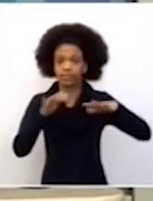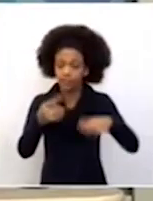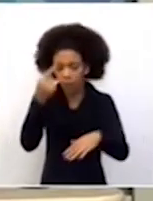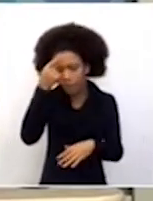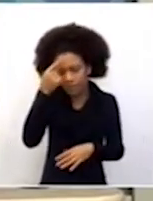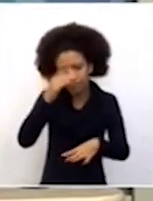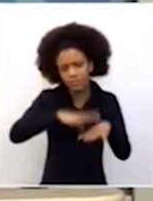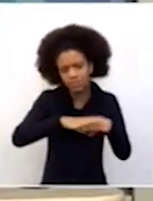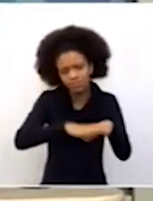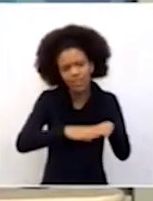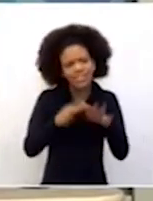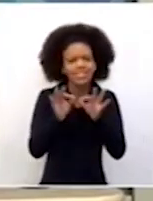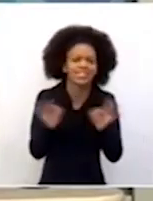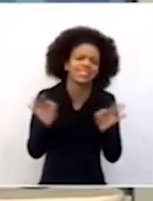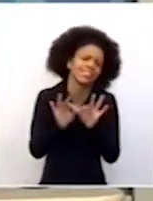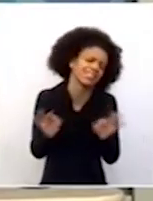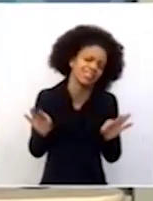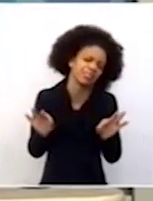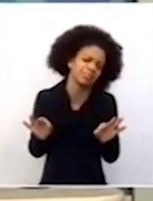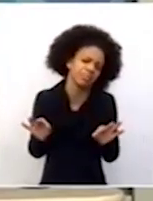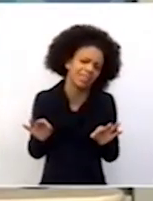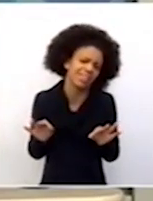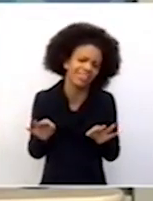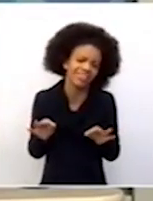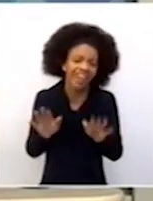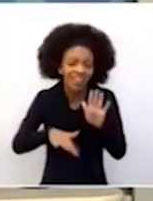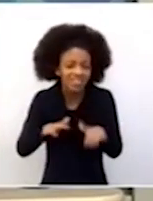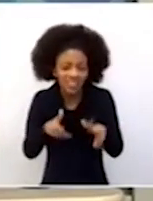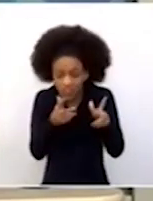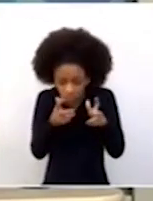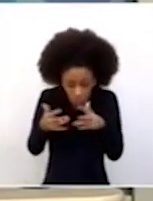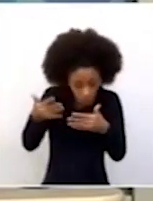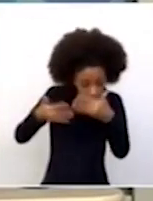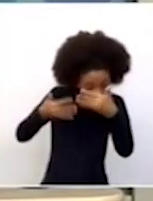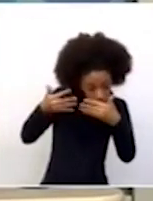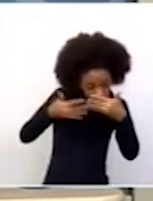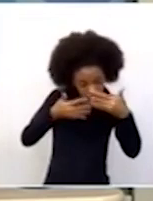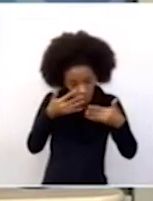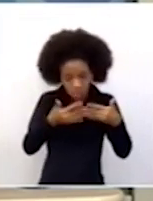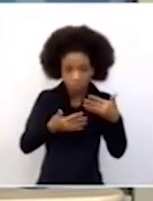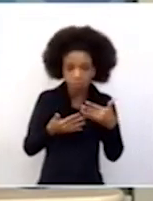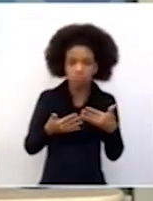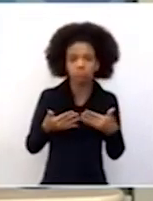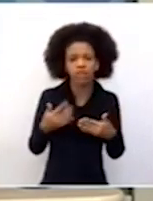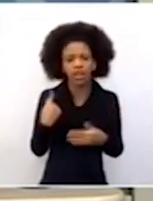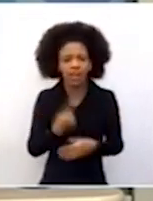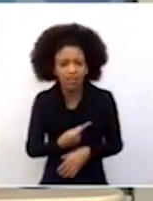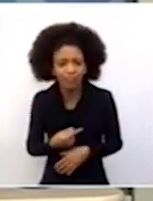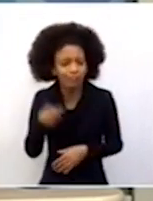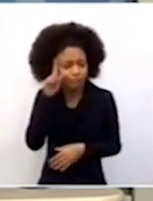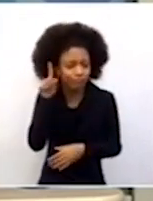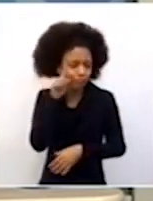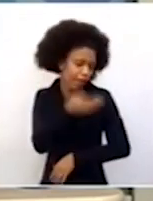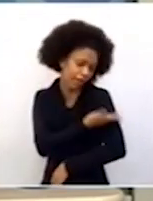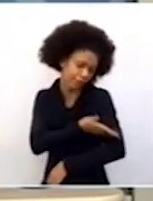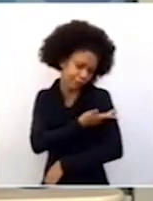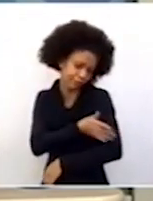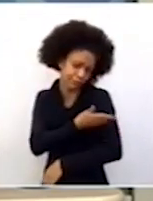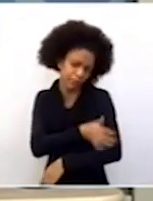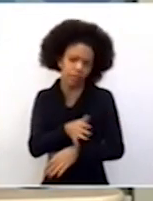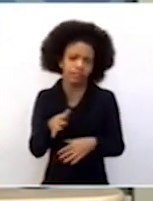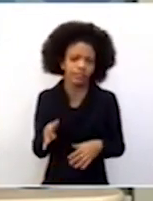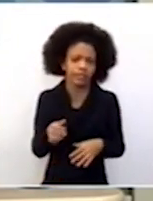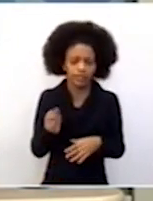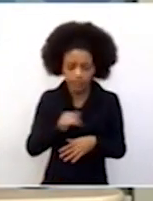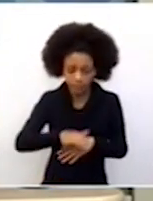atividades bem simples, né? Que a gente talvez imperceptíveis para nós, que já estamos praticamente condicionados, né? Com essa questão de